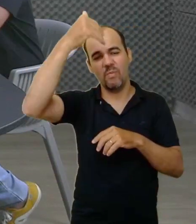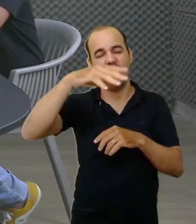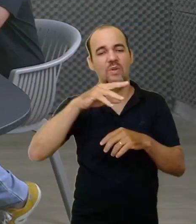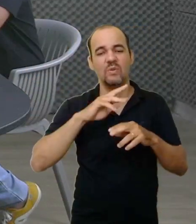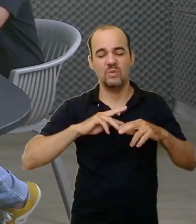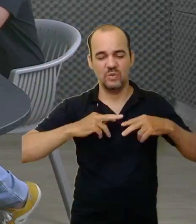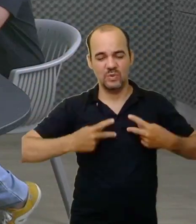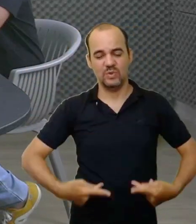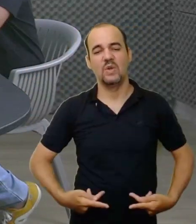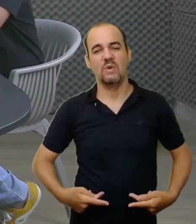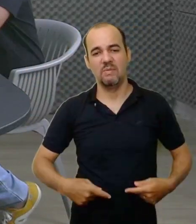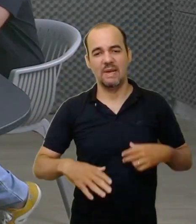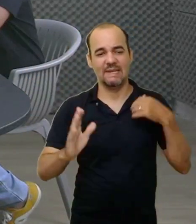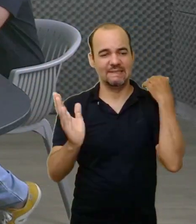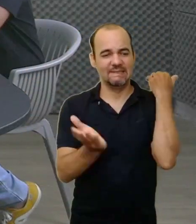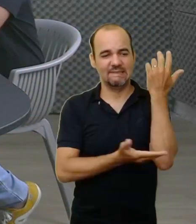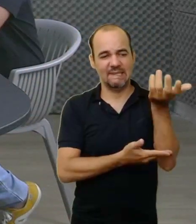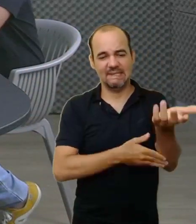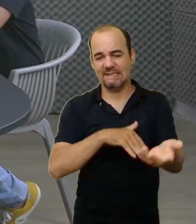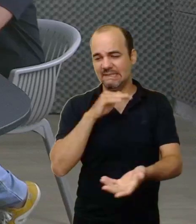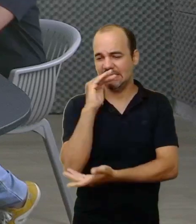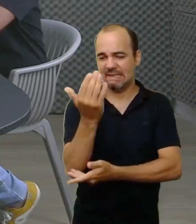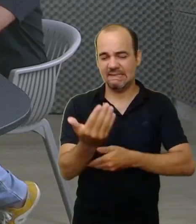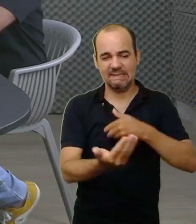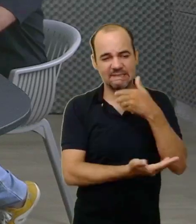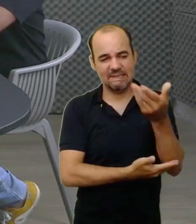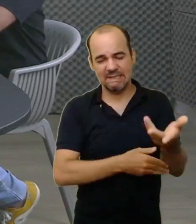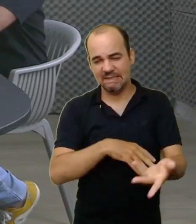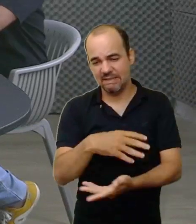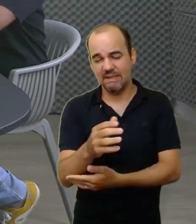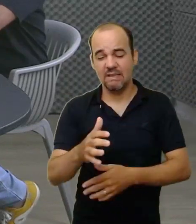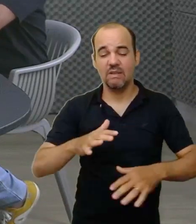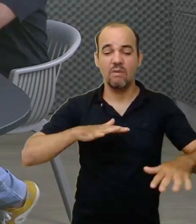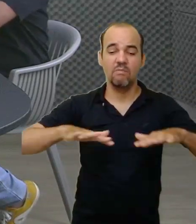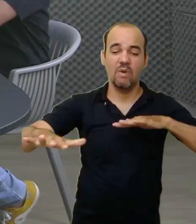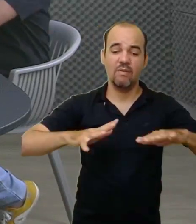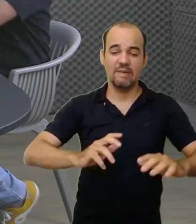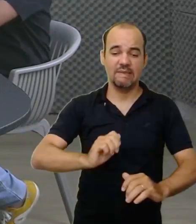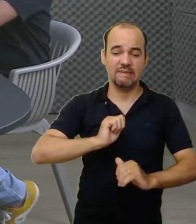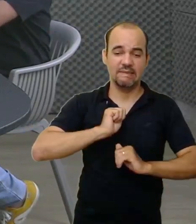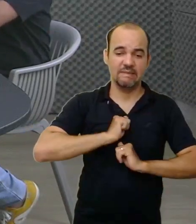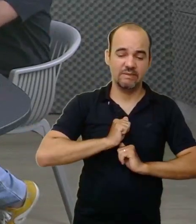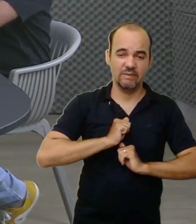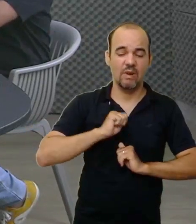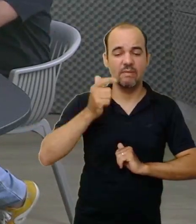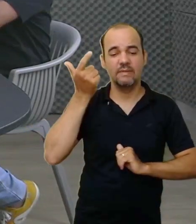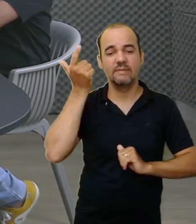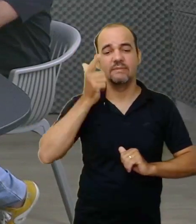Então, a ação antrópica, ela consegue, a gente consegue ver